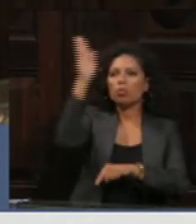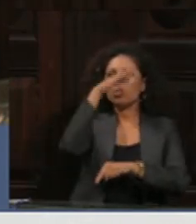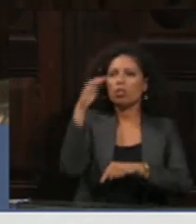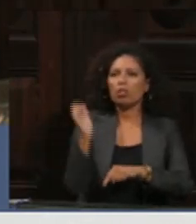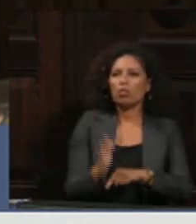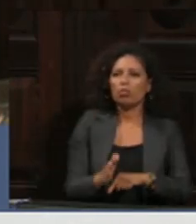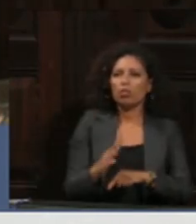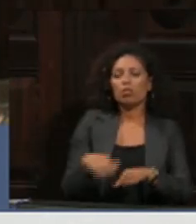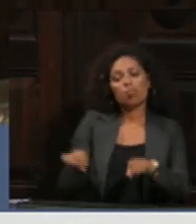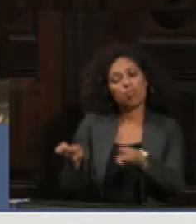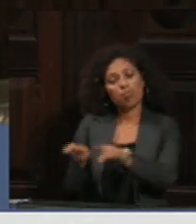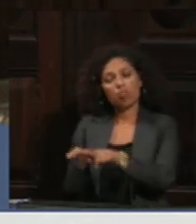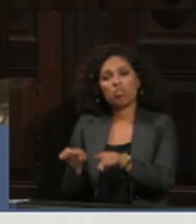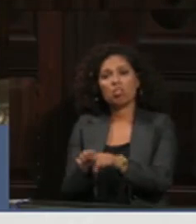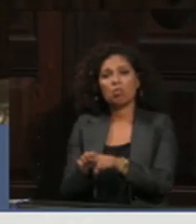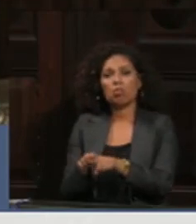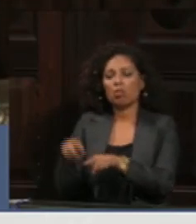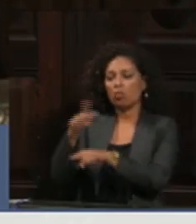e, quiçá,